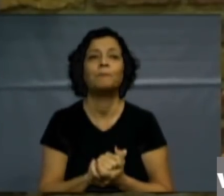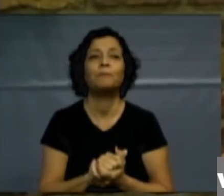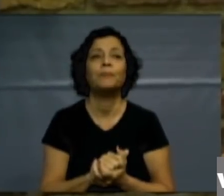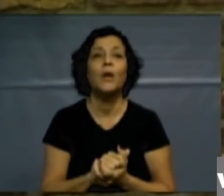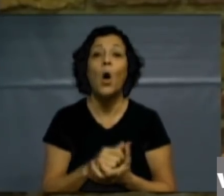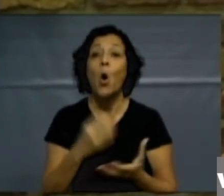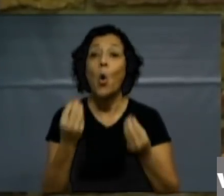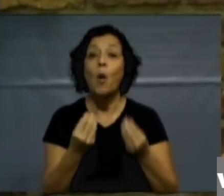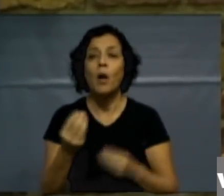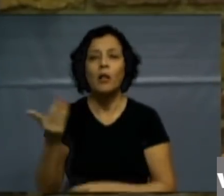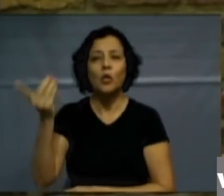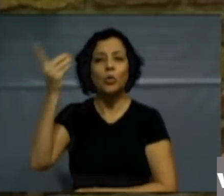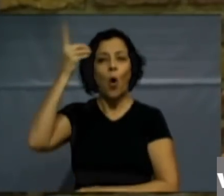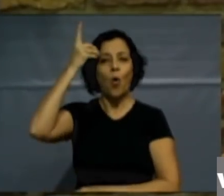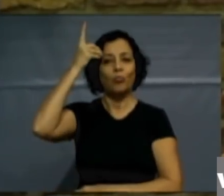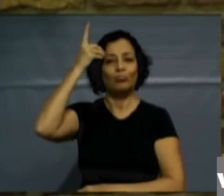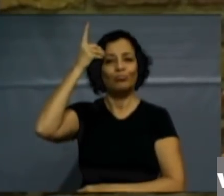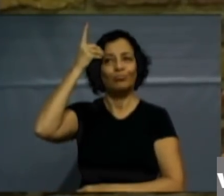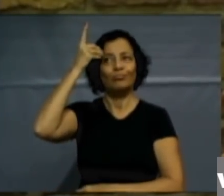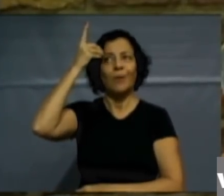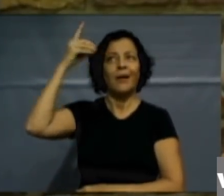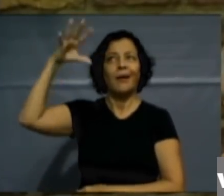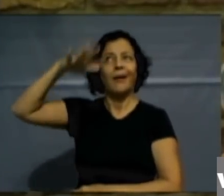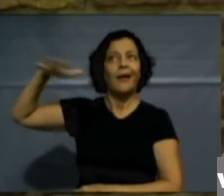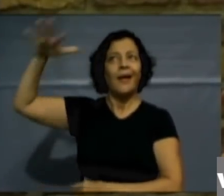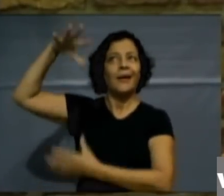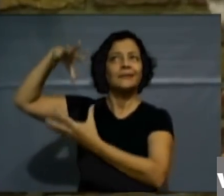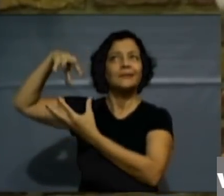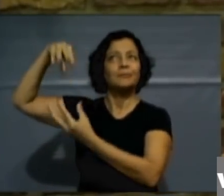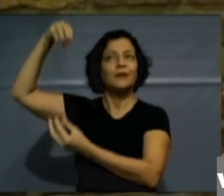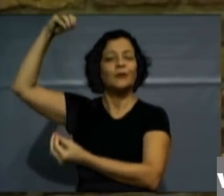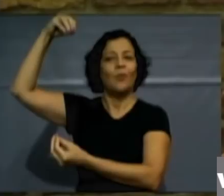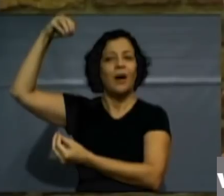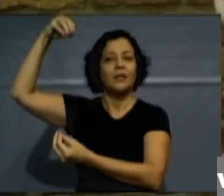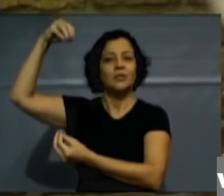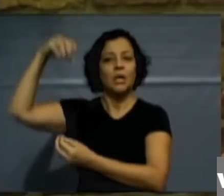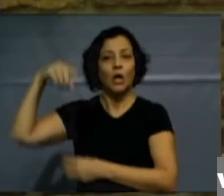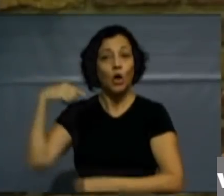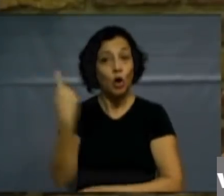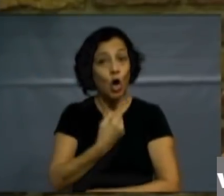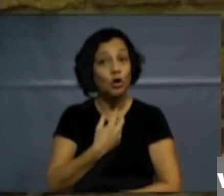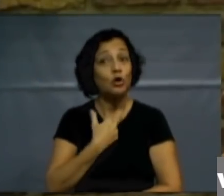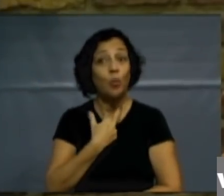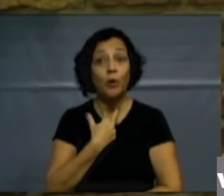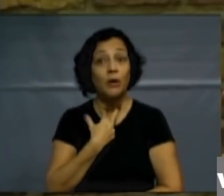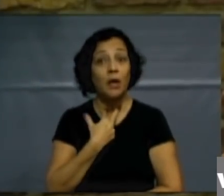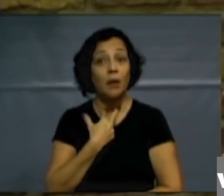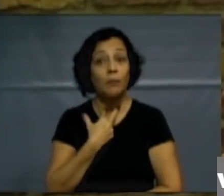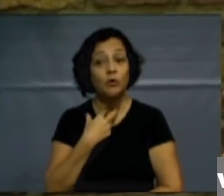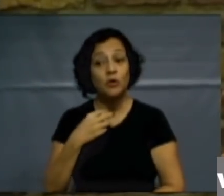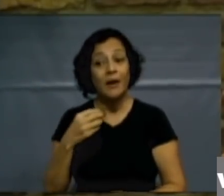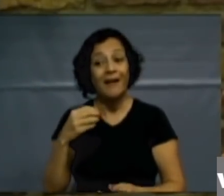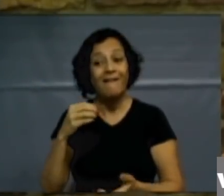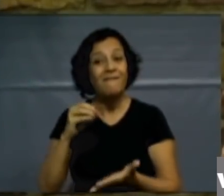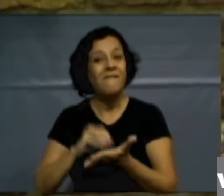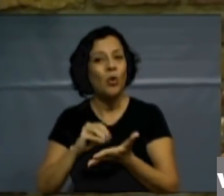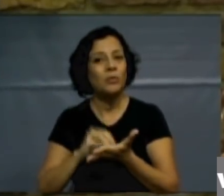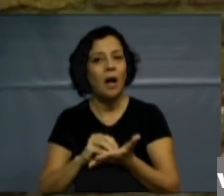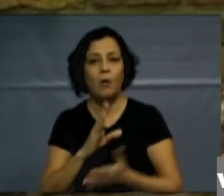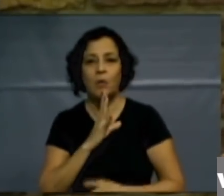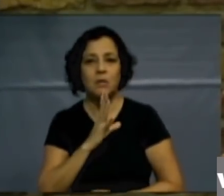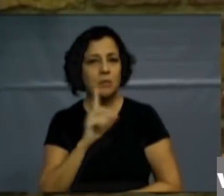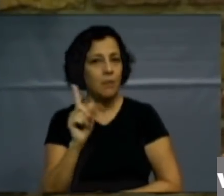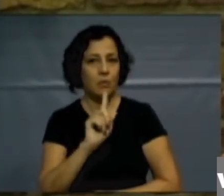dons espirituais, não quero, irmãos, que sejais ignorantes. E daí a gente vai parar aqui para fazer uma